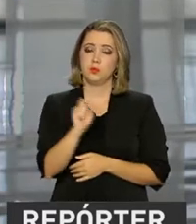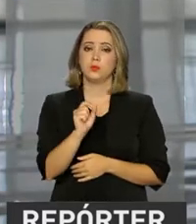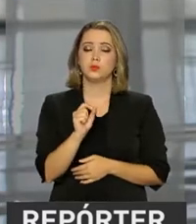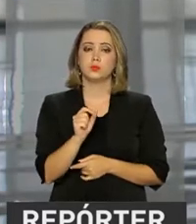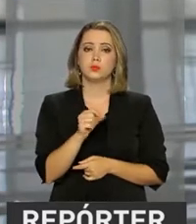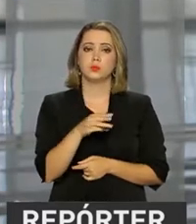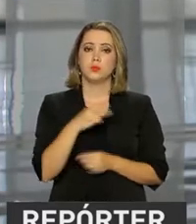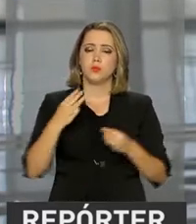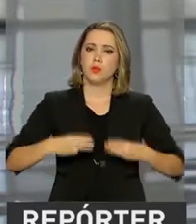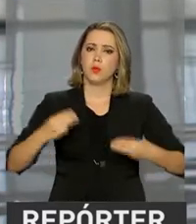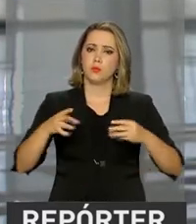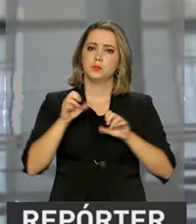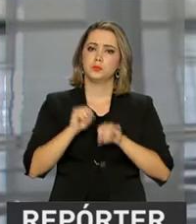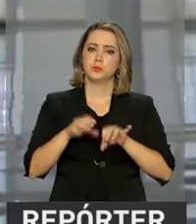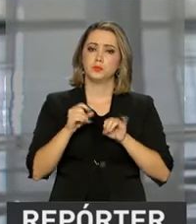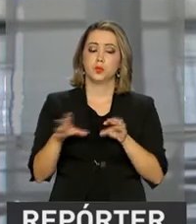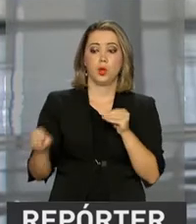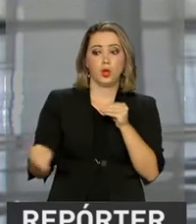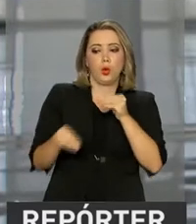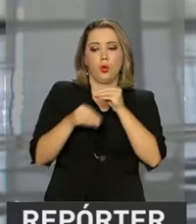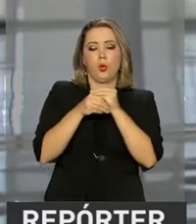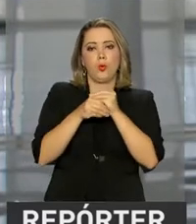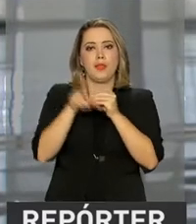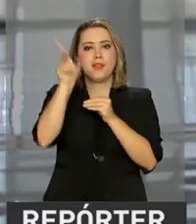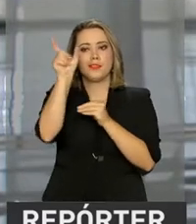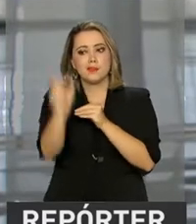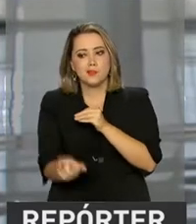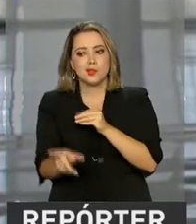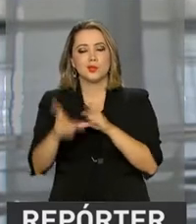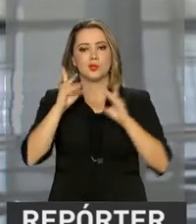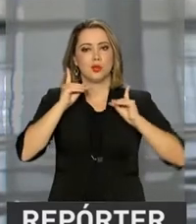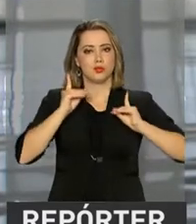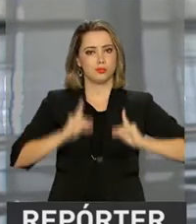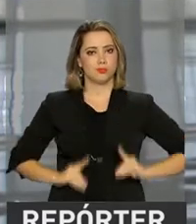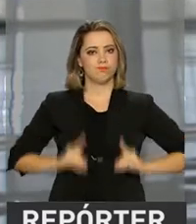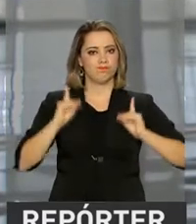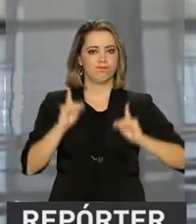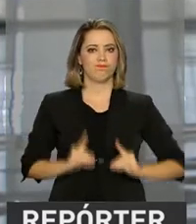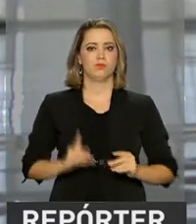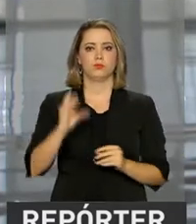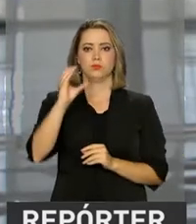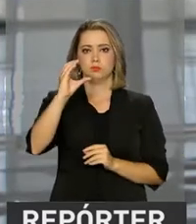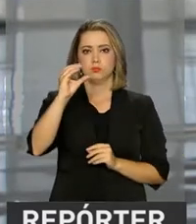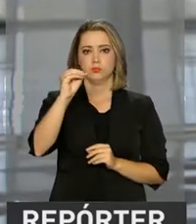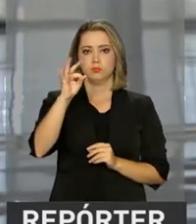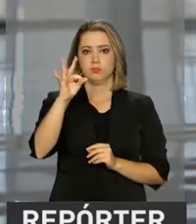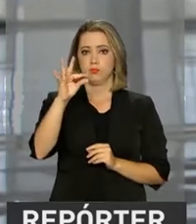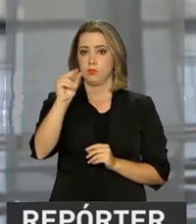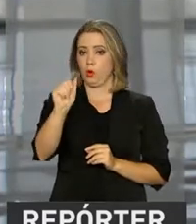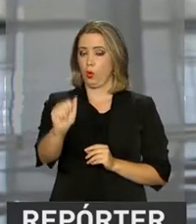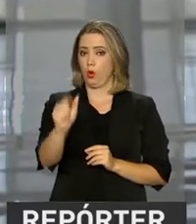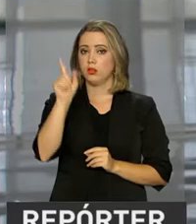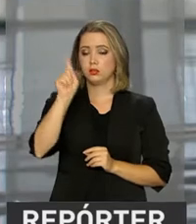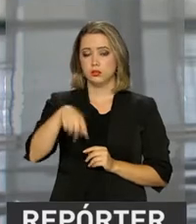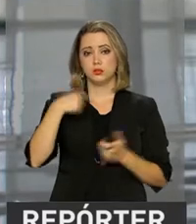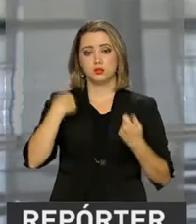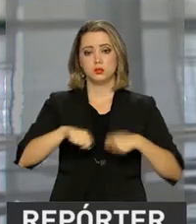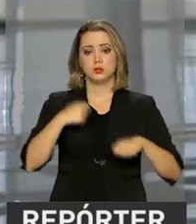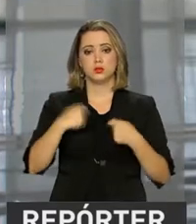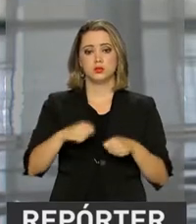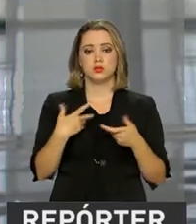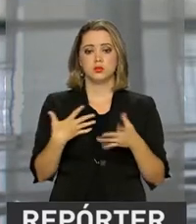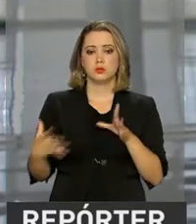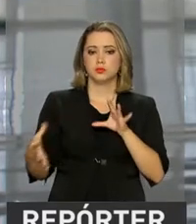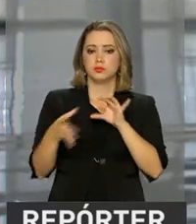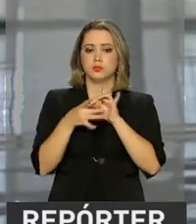Ministério da Educação, incluir as pessoas com deficiência no sistema de cotas brasileiro foi necessário para